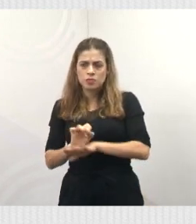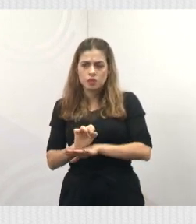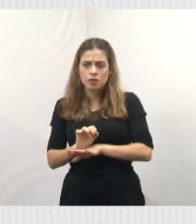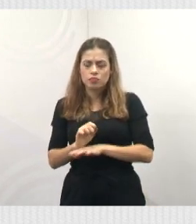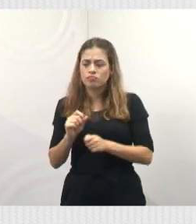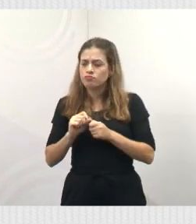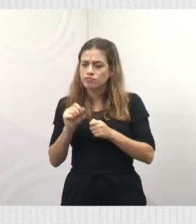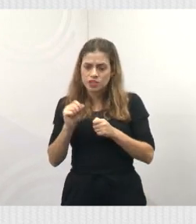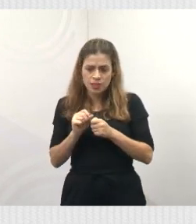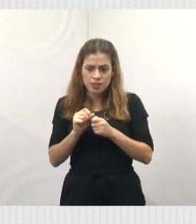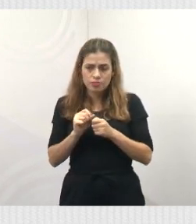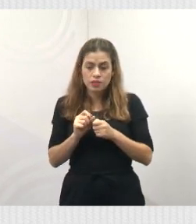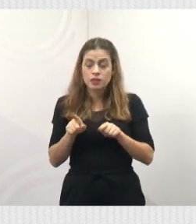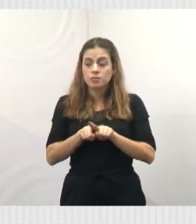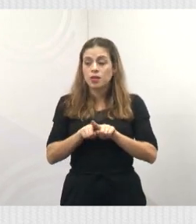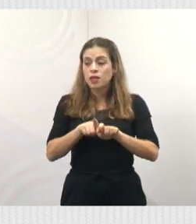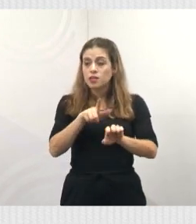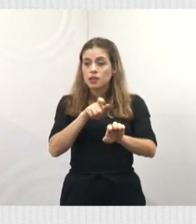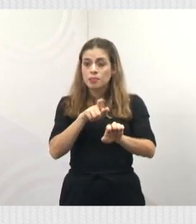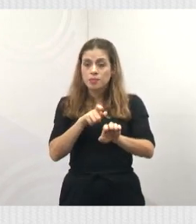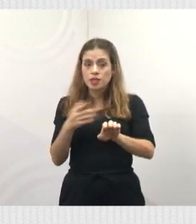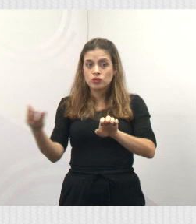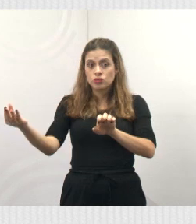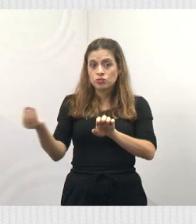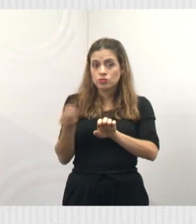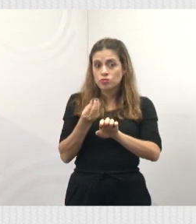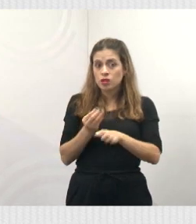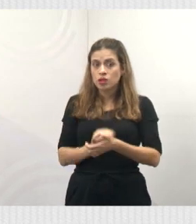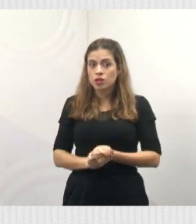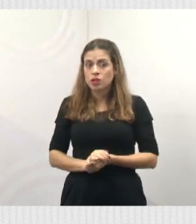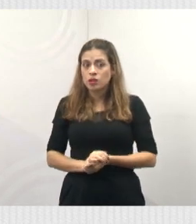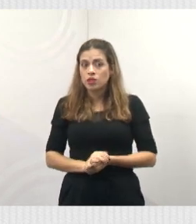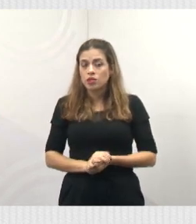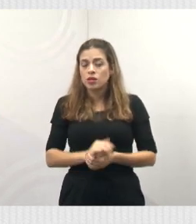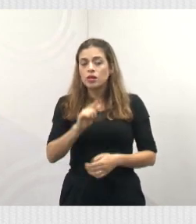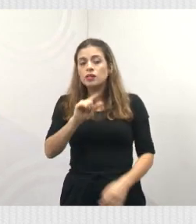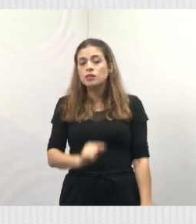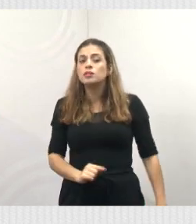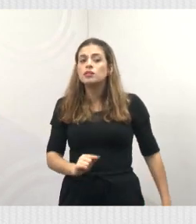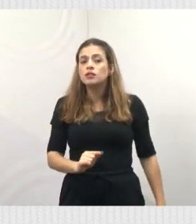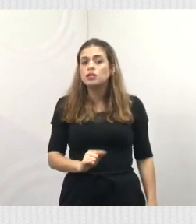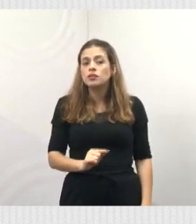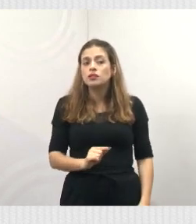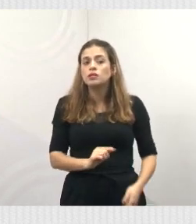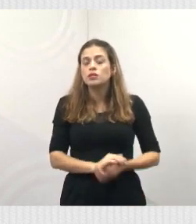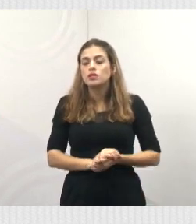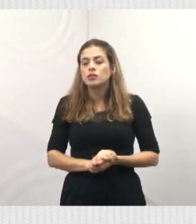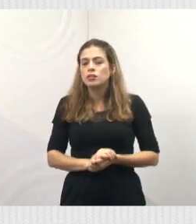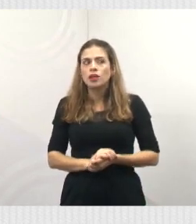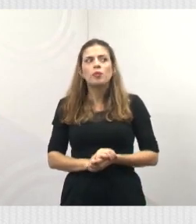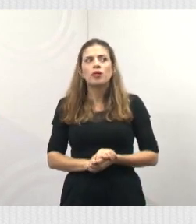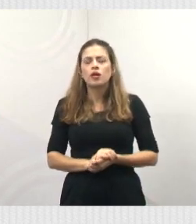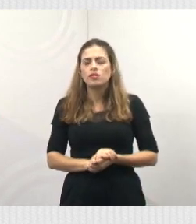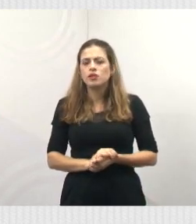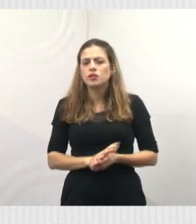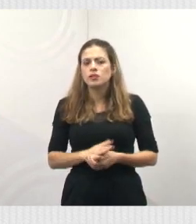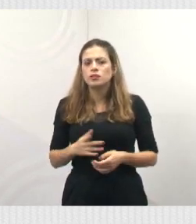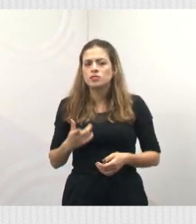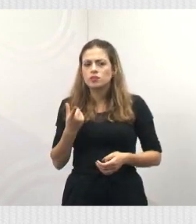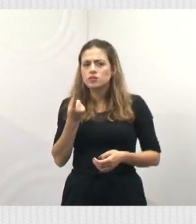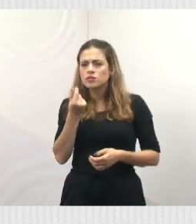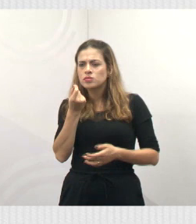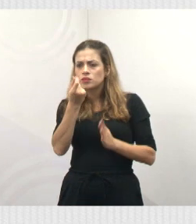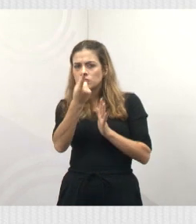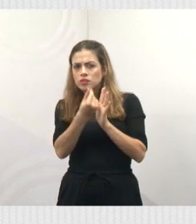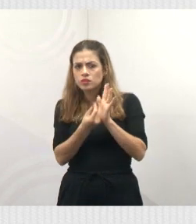concretização de empréstimos, de dinheiros externos. Não foi uma queda considerável na receita própria. A receita própria, que é